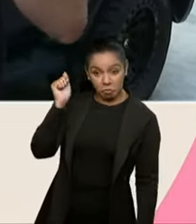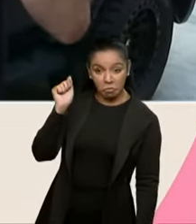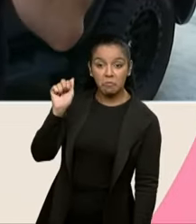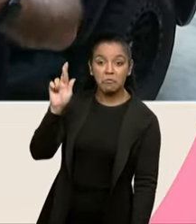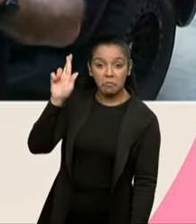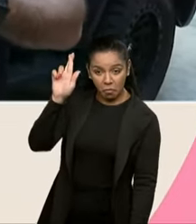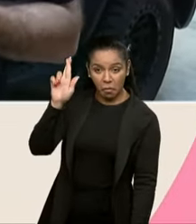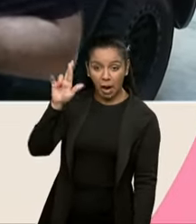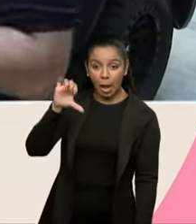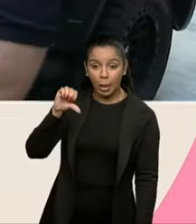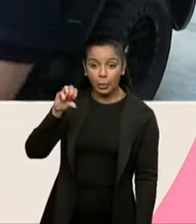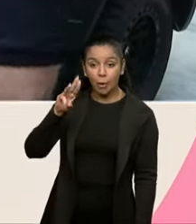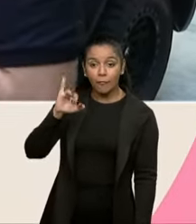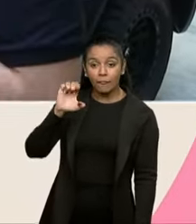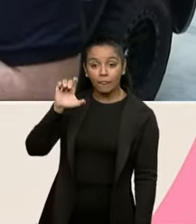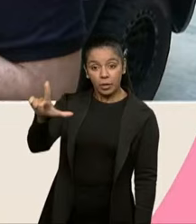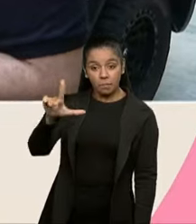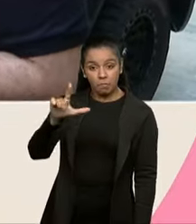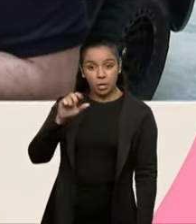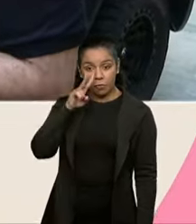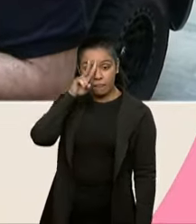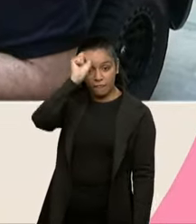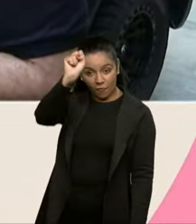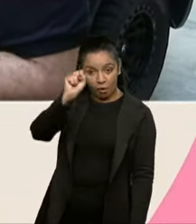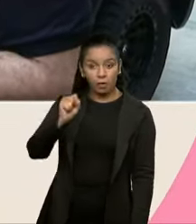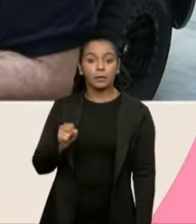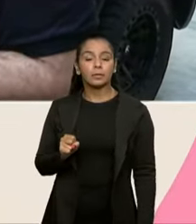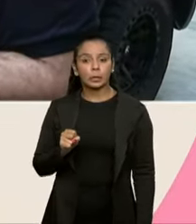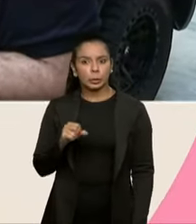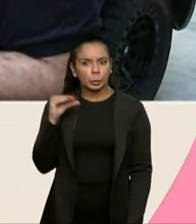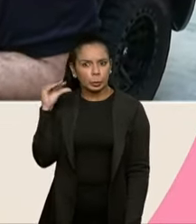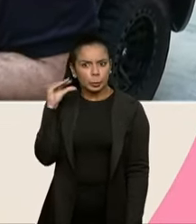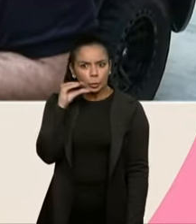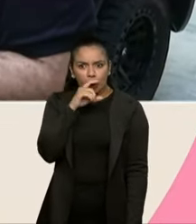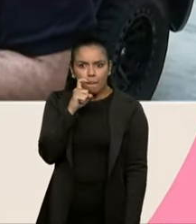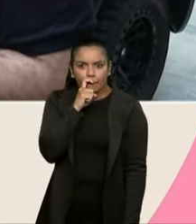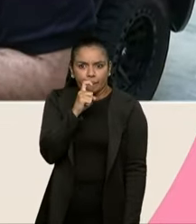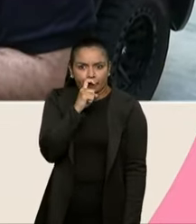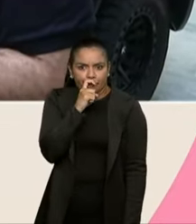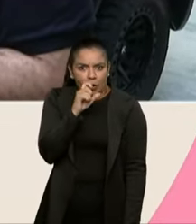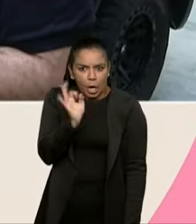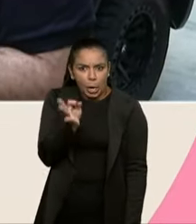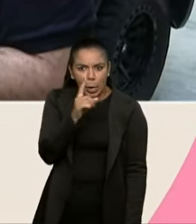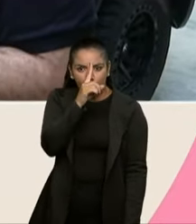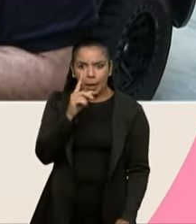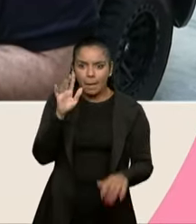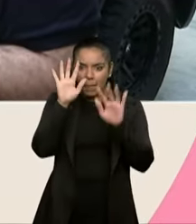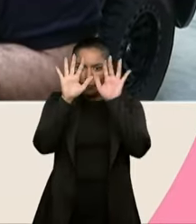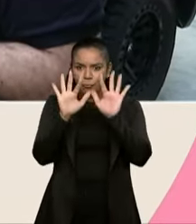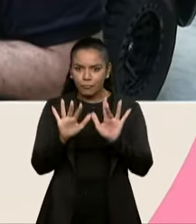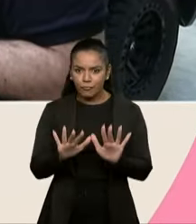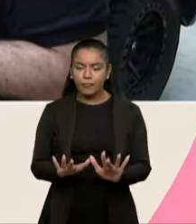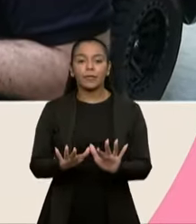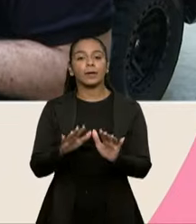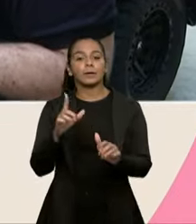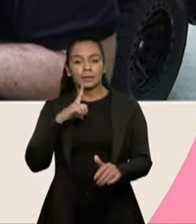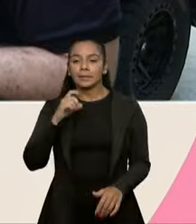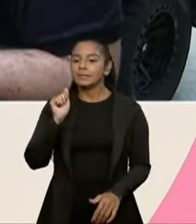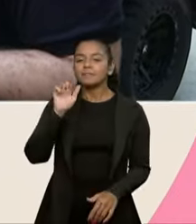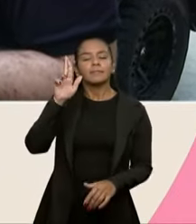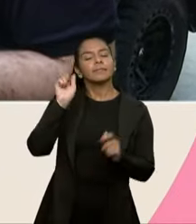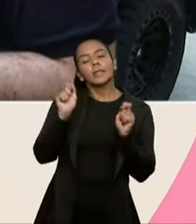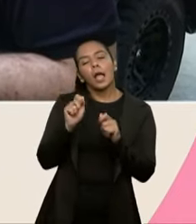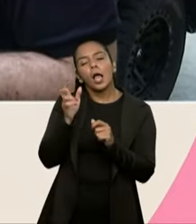tem 9.000 BTU. Neva lá em cima, né? Temos ar-condicionado, bonitinho, 9.000 BTUs do Metic, pode